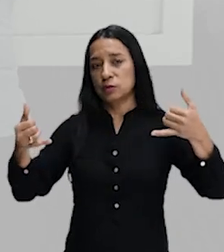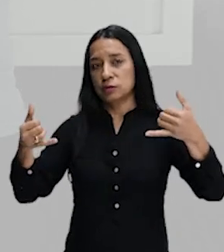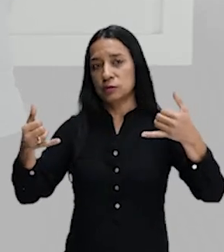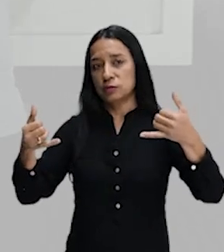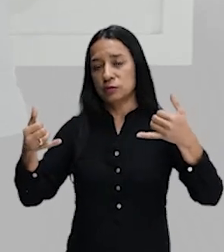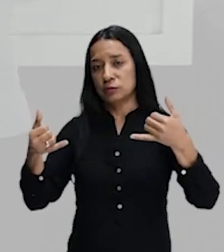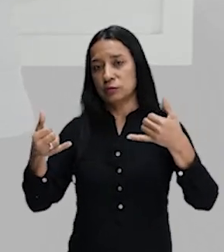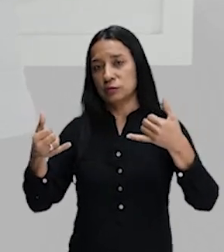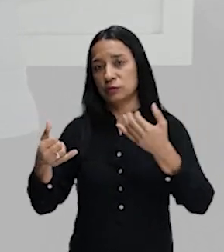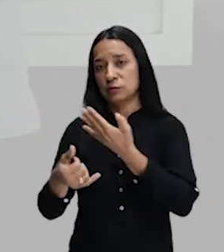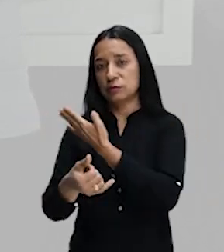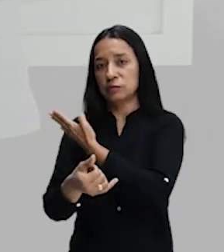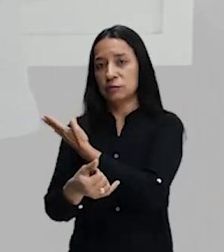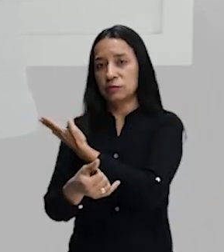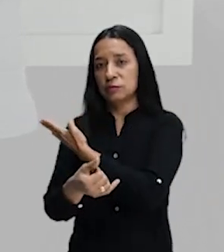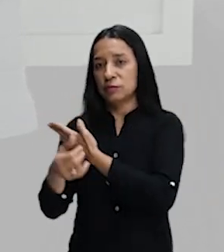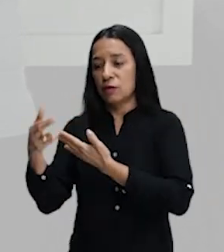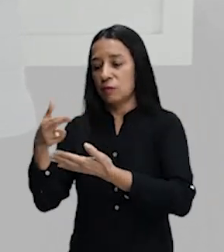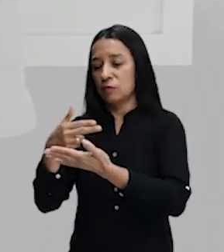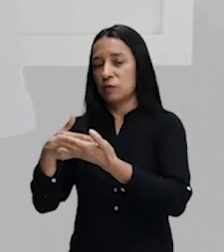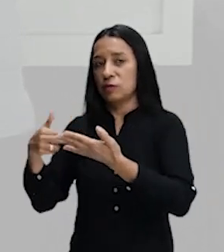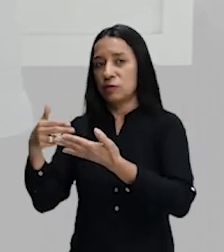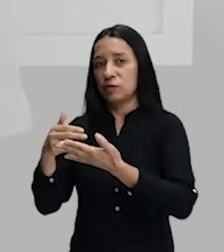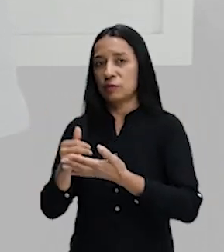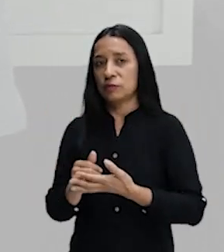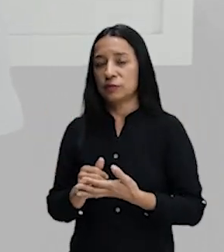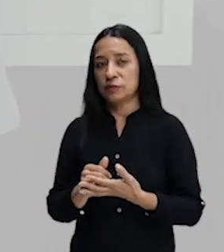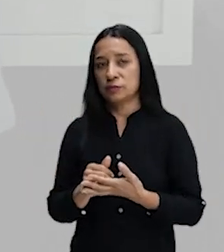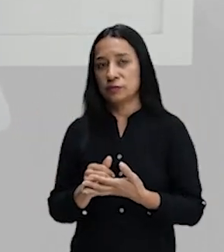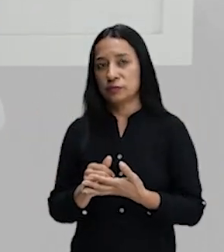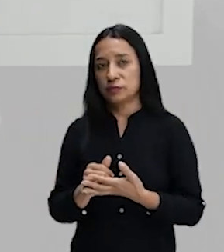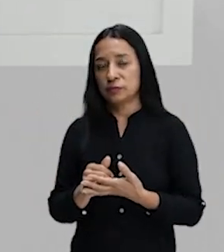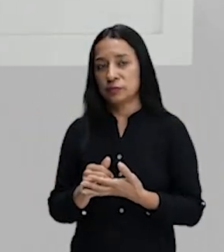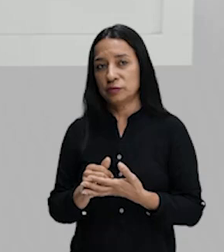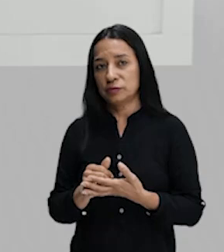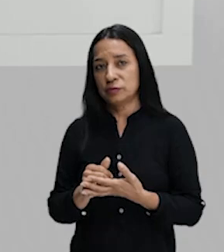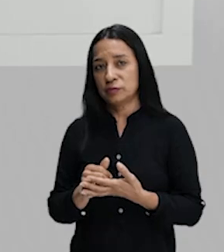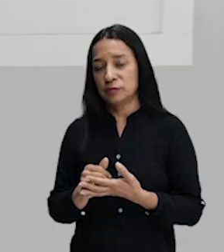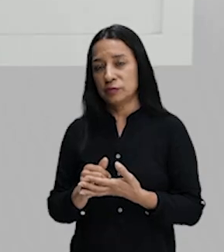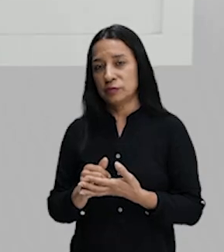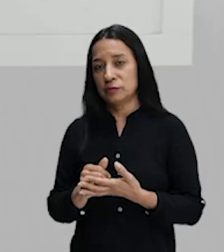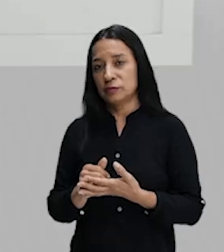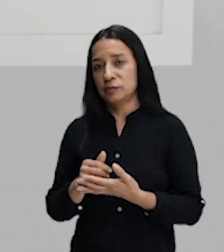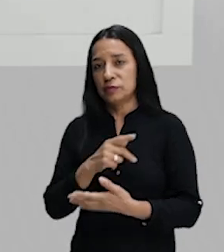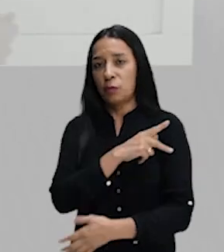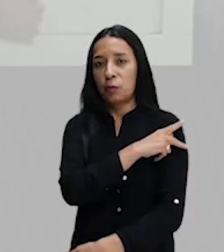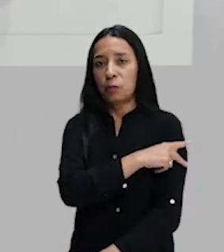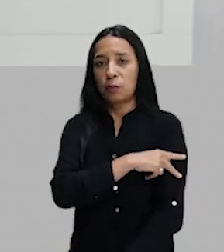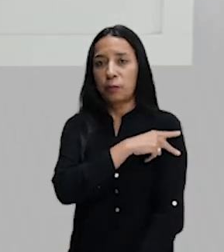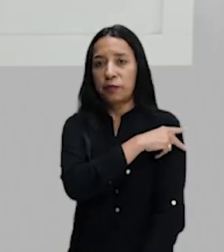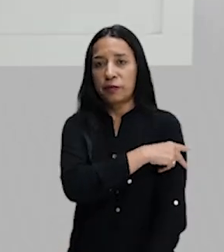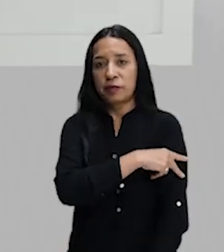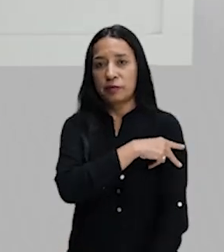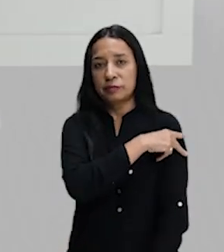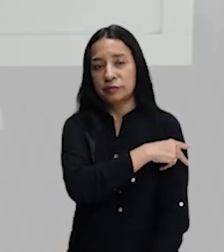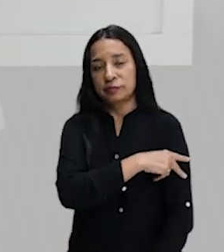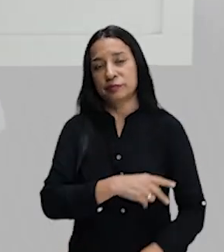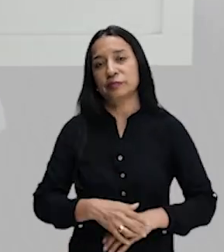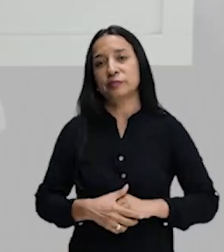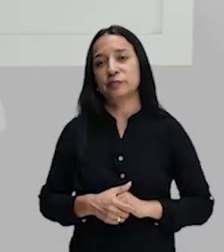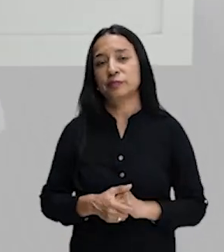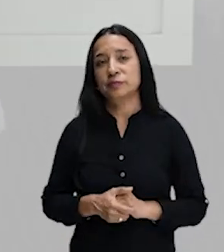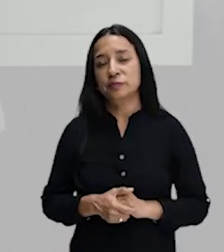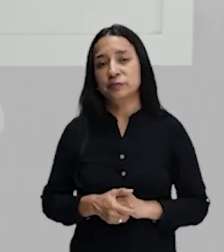do trem, ok? Então em cima nós vamos ter a estrutura do trem, certo? Então